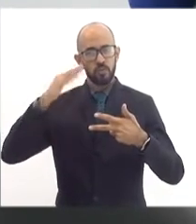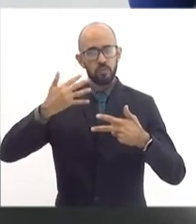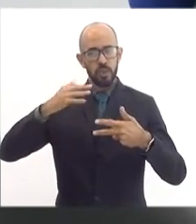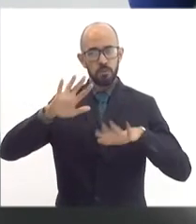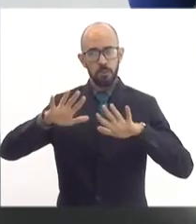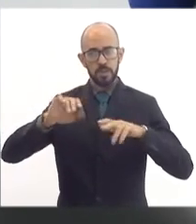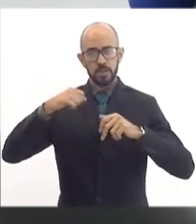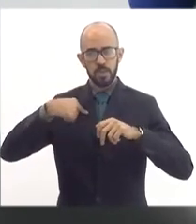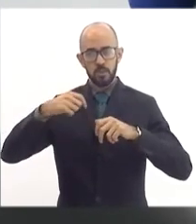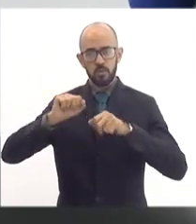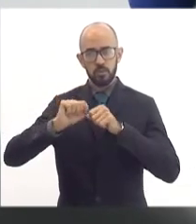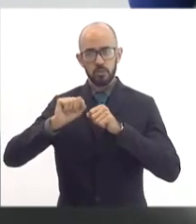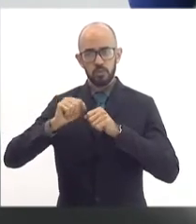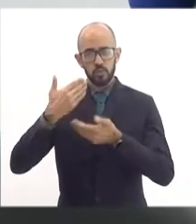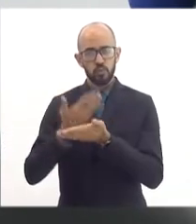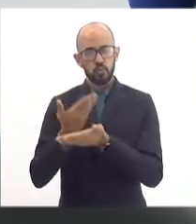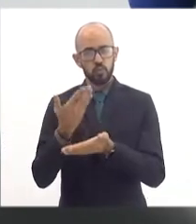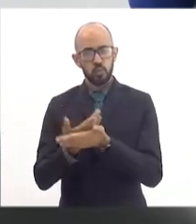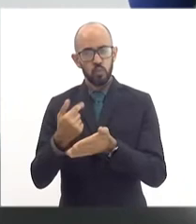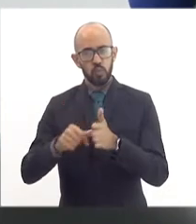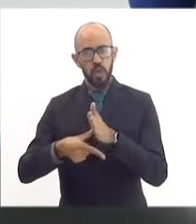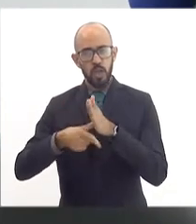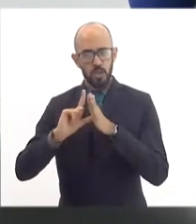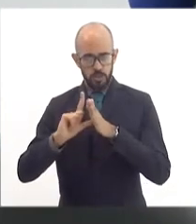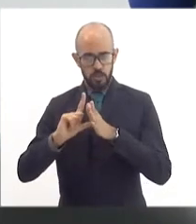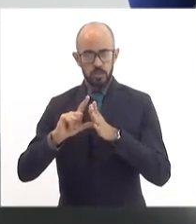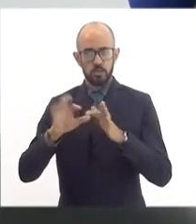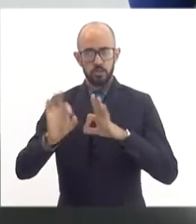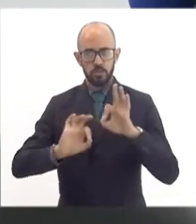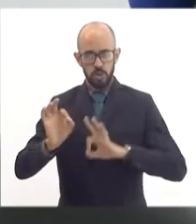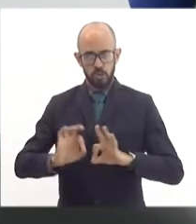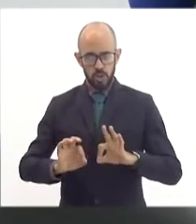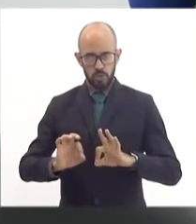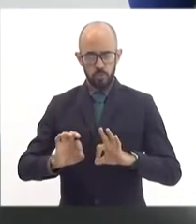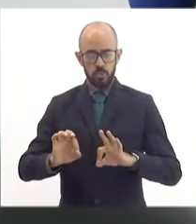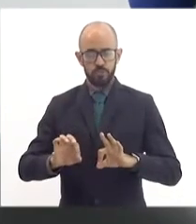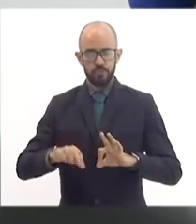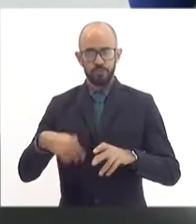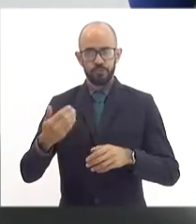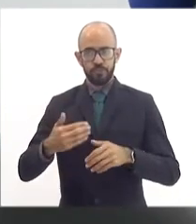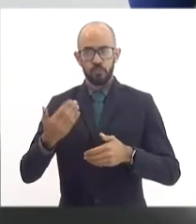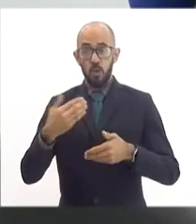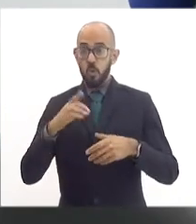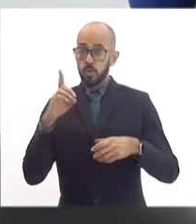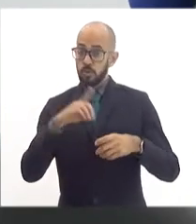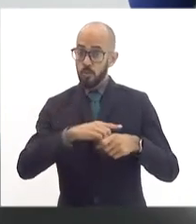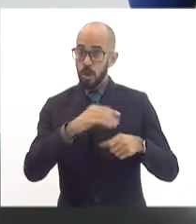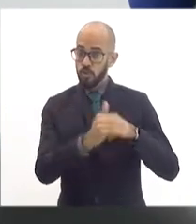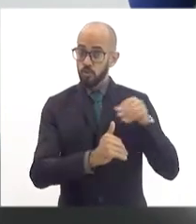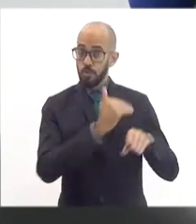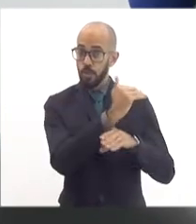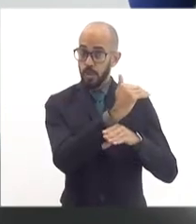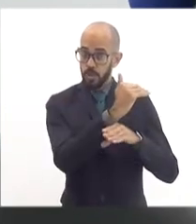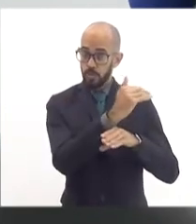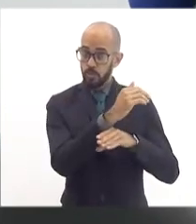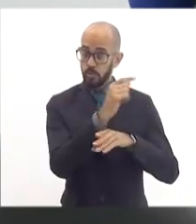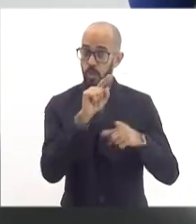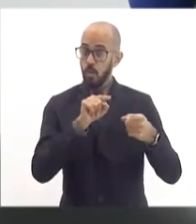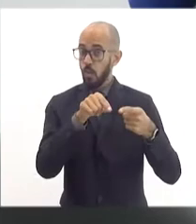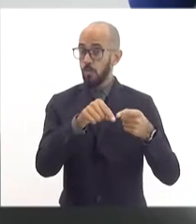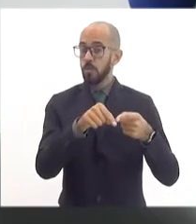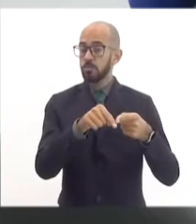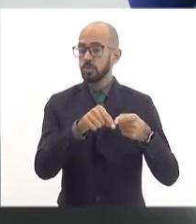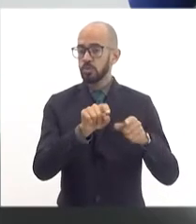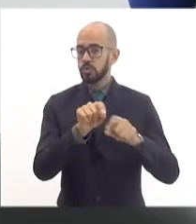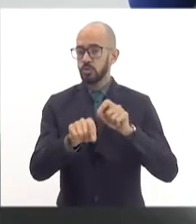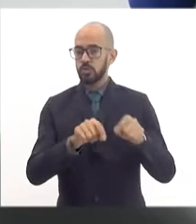preliminares sobre o projeto. O Fundo Soberano, ele visa